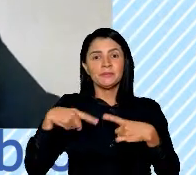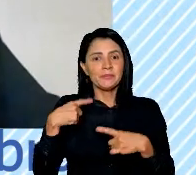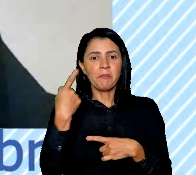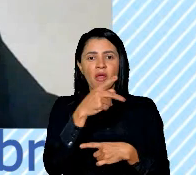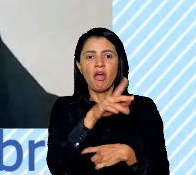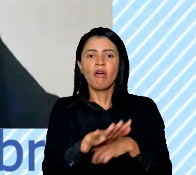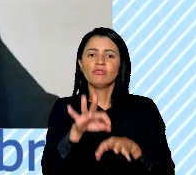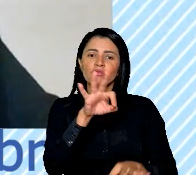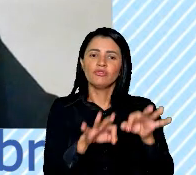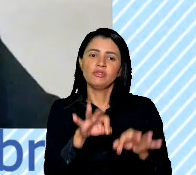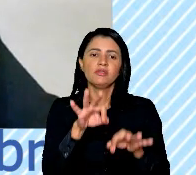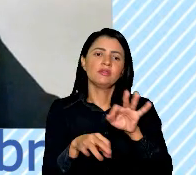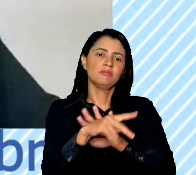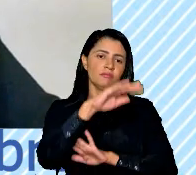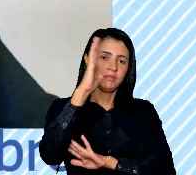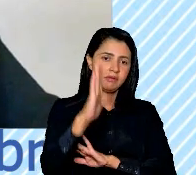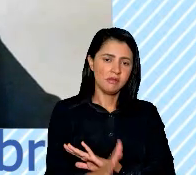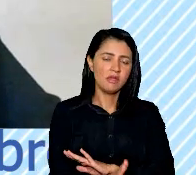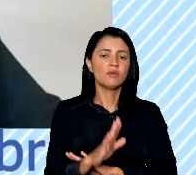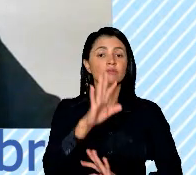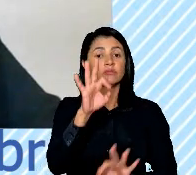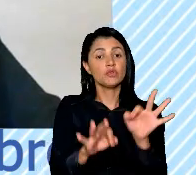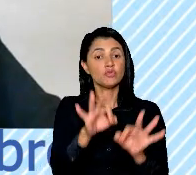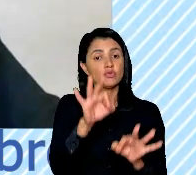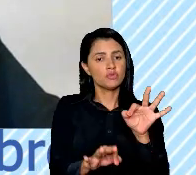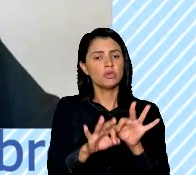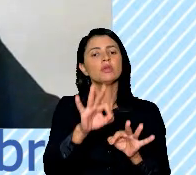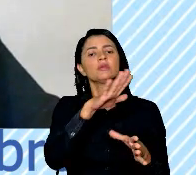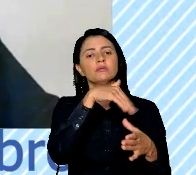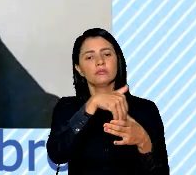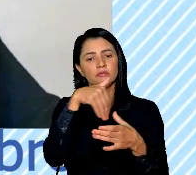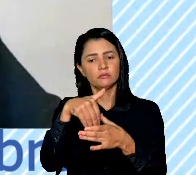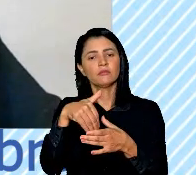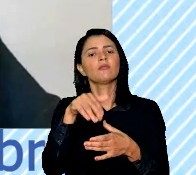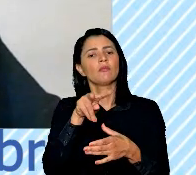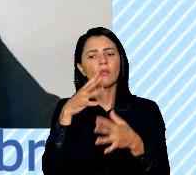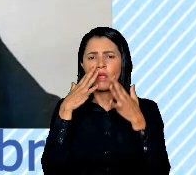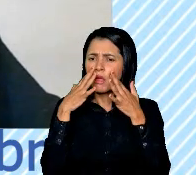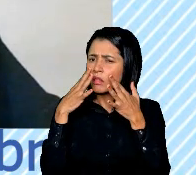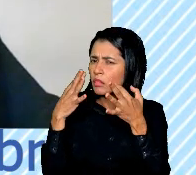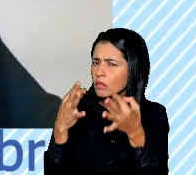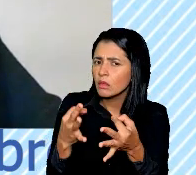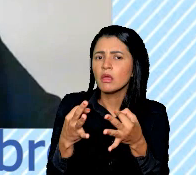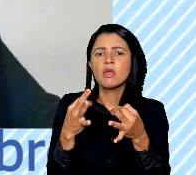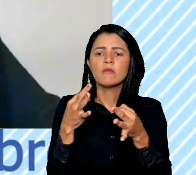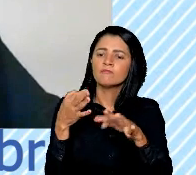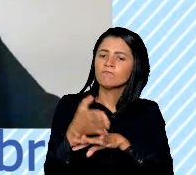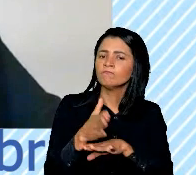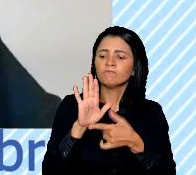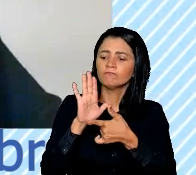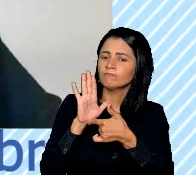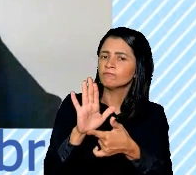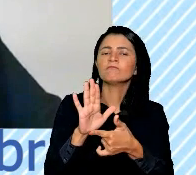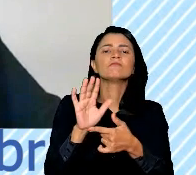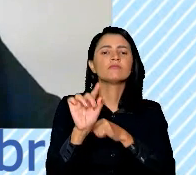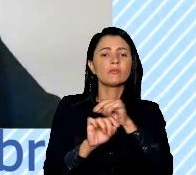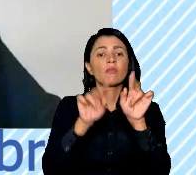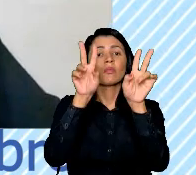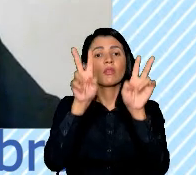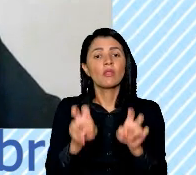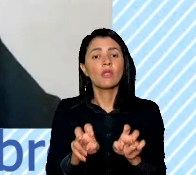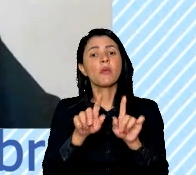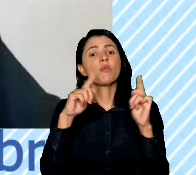Eleitoral brasileira. E a Justiça Eleitoral vem atenta, vem se mostrando atenta ao tema dos